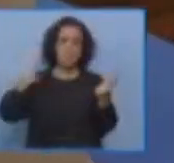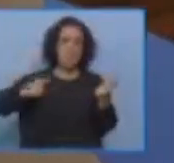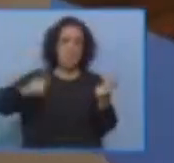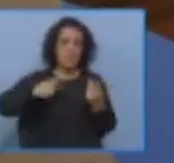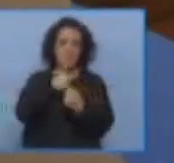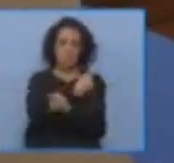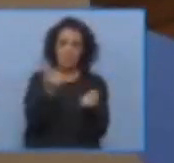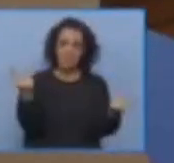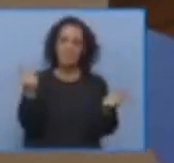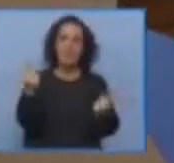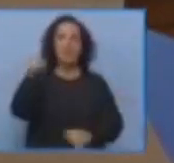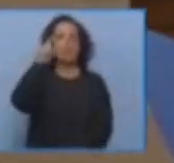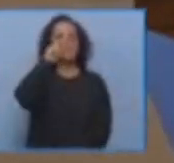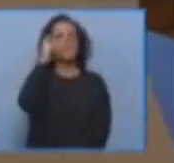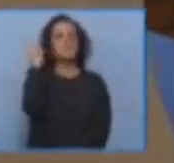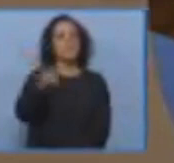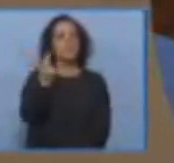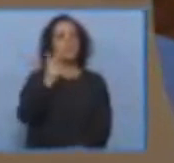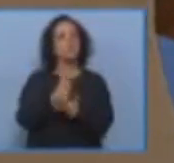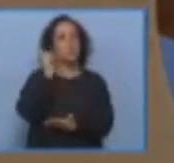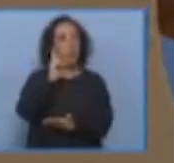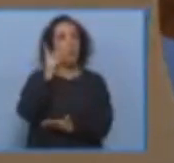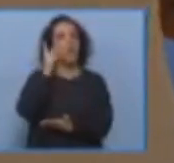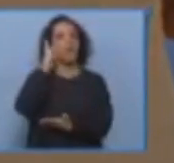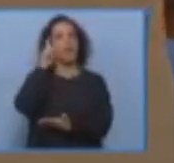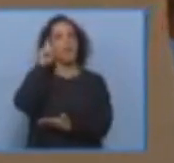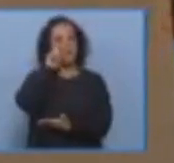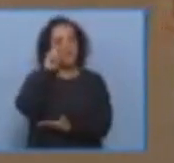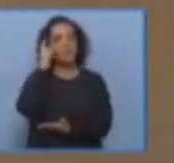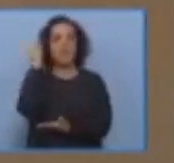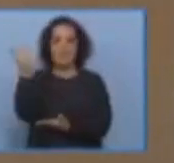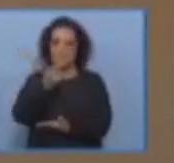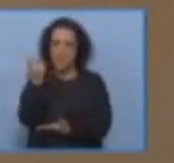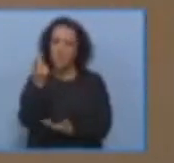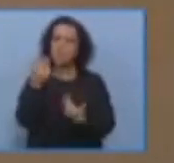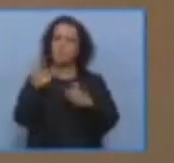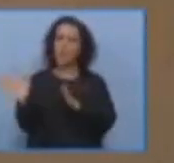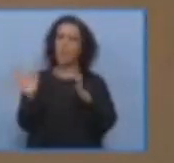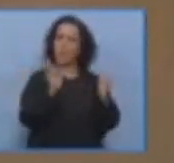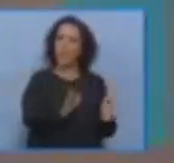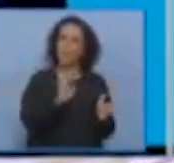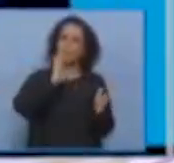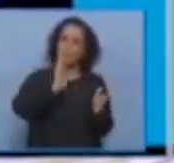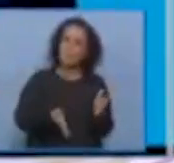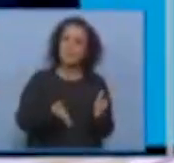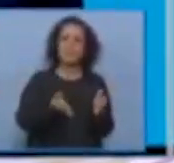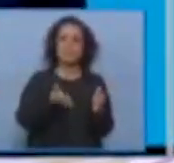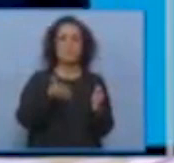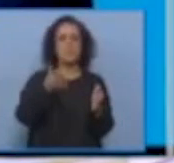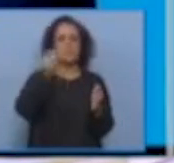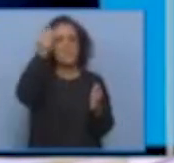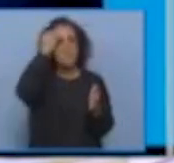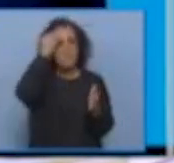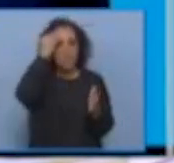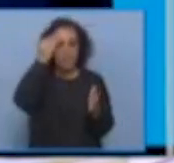não é só defender a vida, é muito importante defender a vida e saber se nós temos